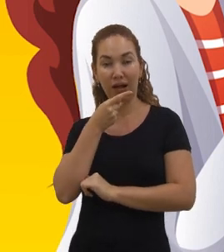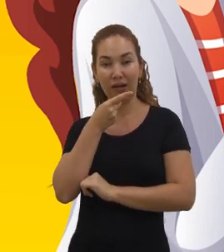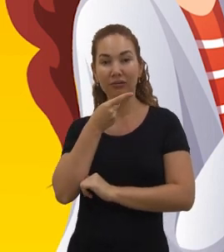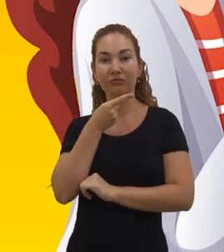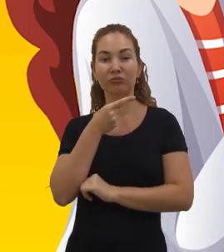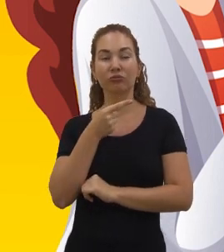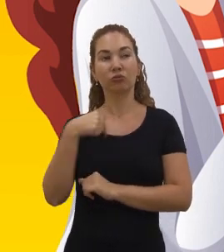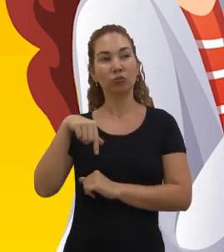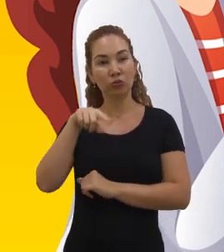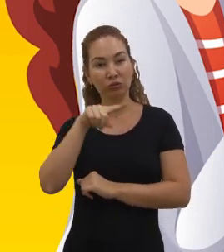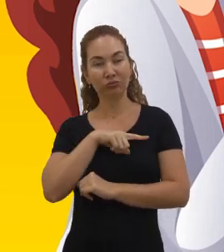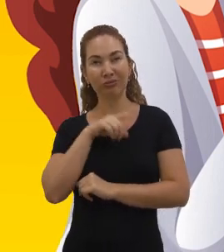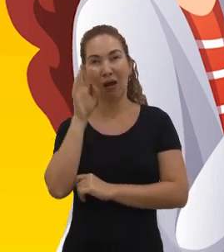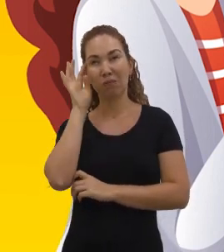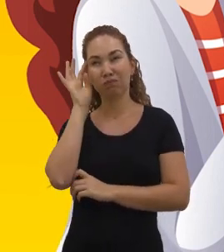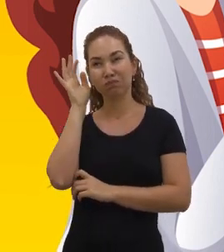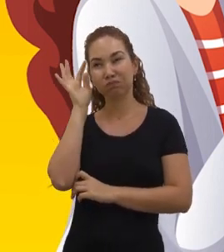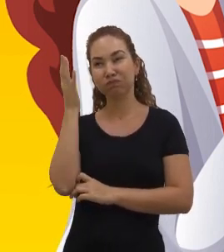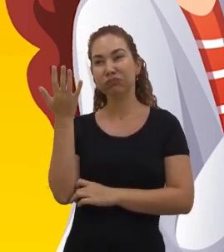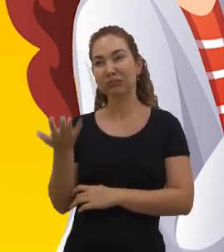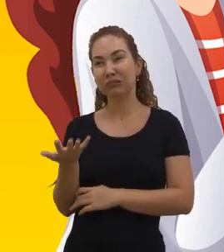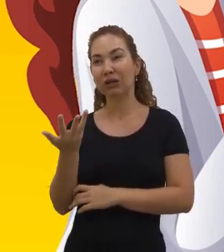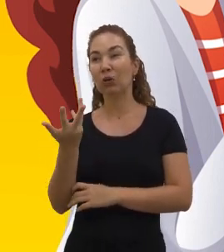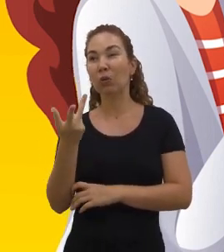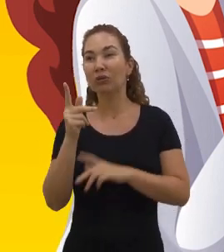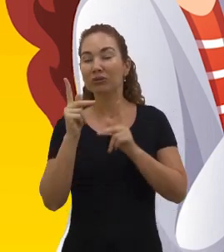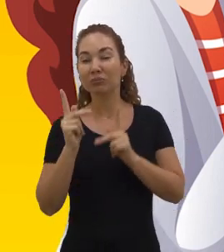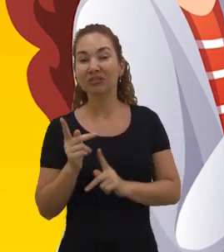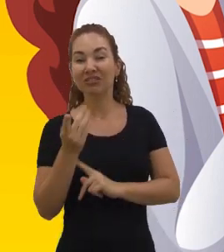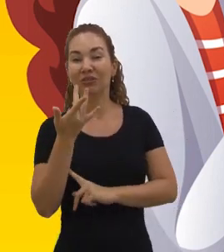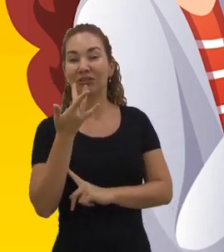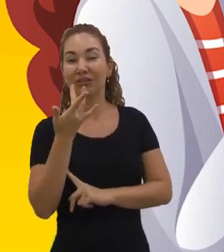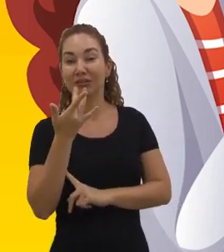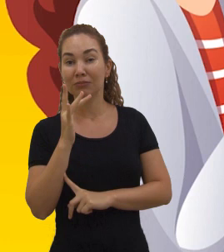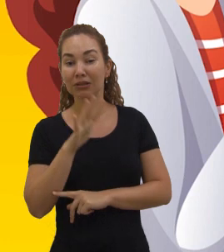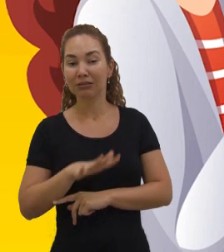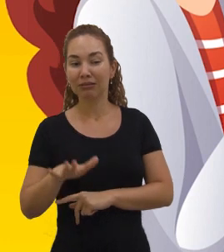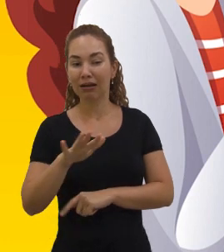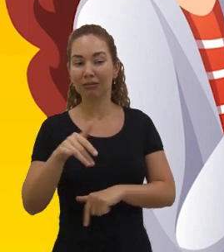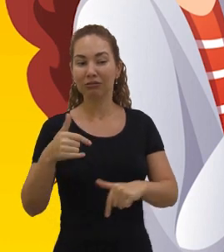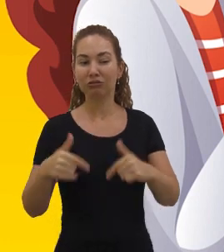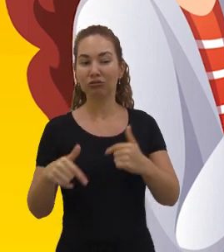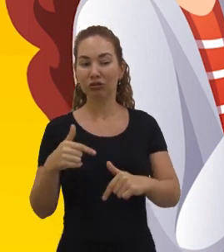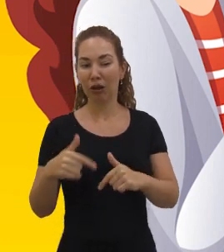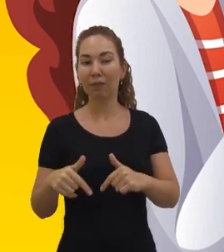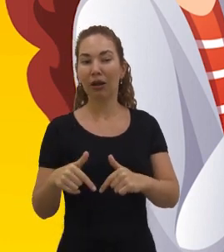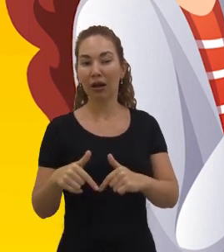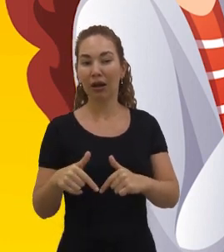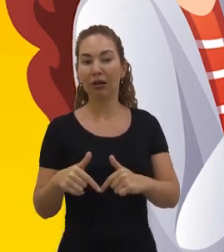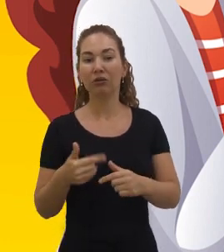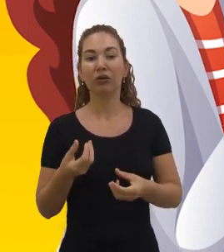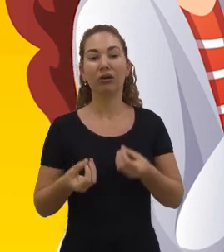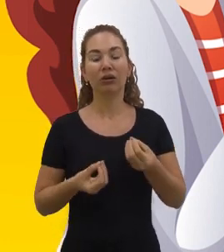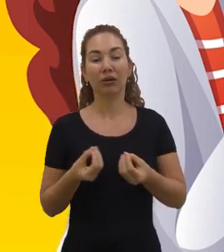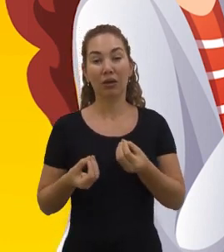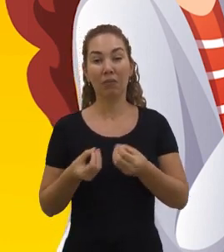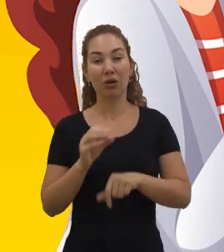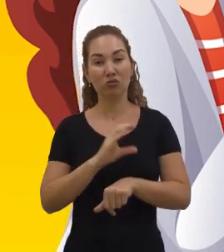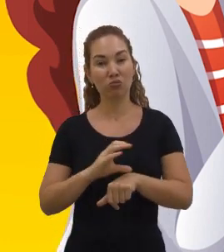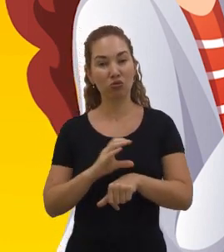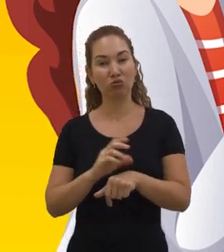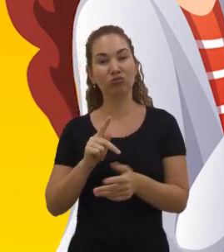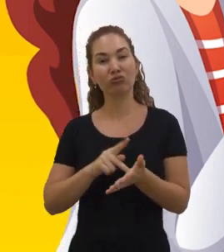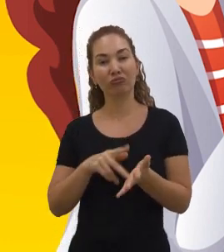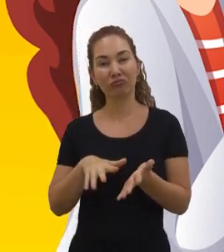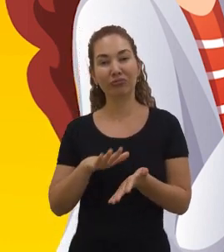não. Quando a gente para pensar, assim, a quantidade de pessoas pretas no ambiente de trabalho e mesmo no nosso curso,